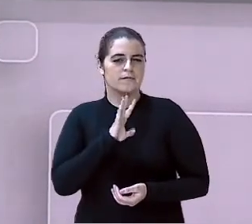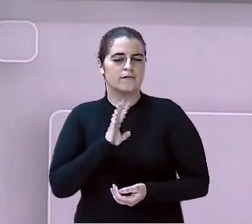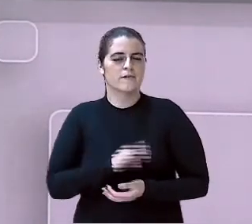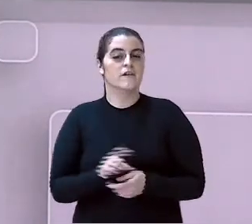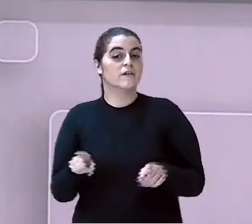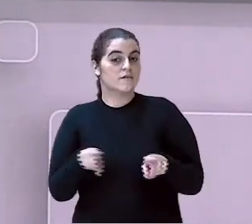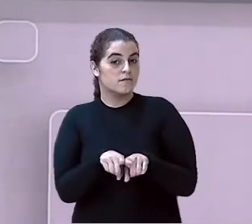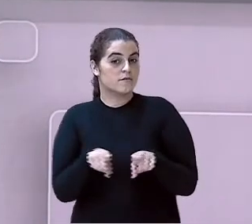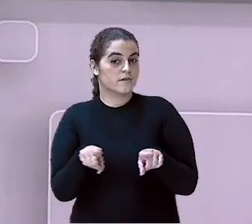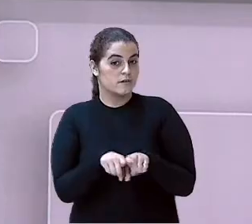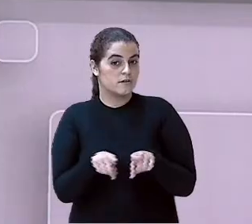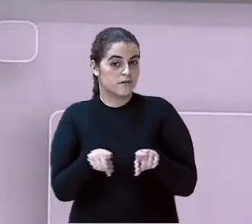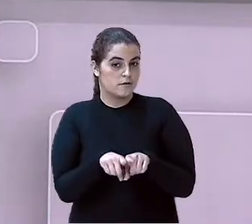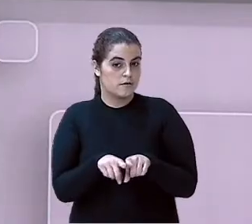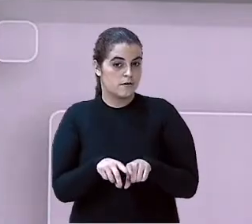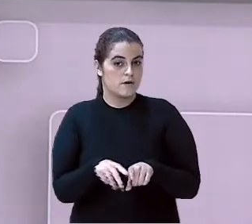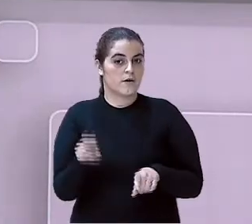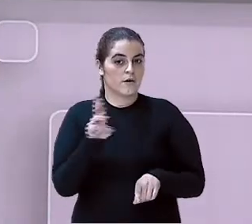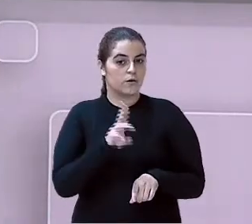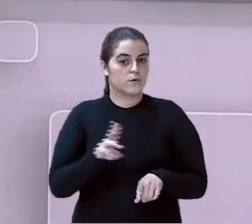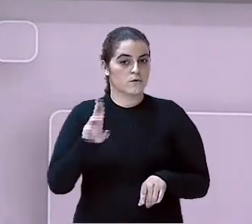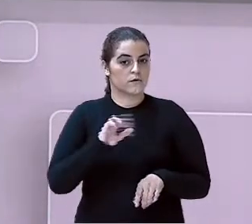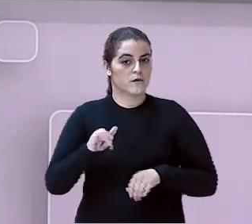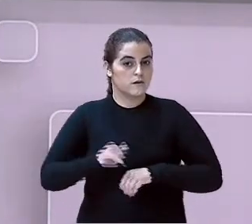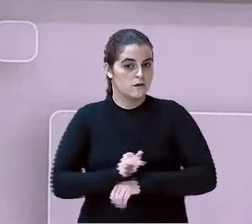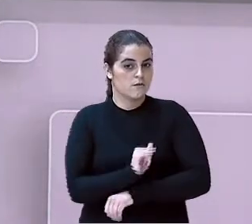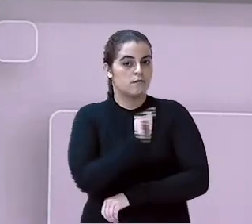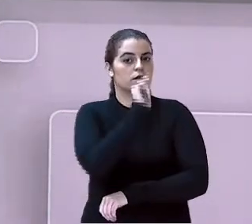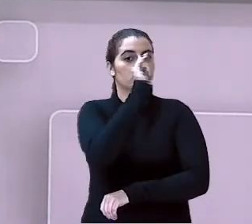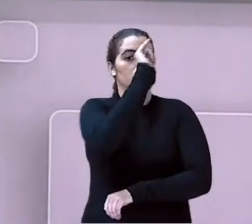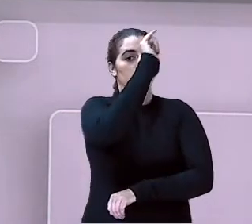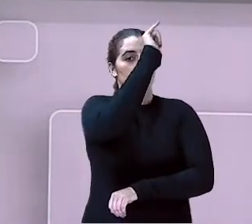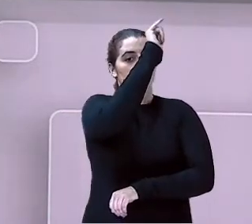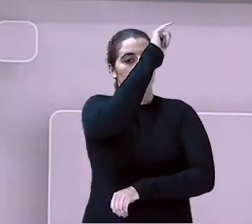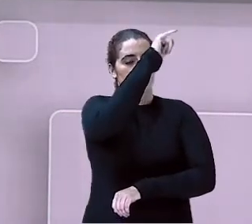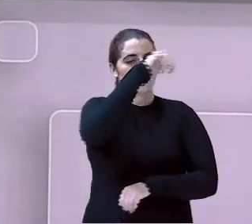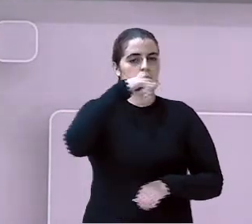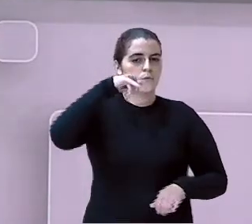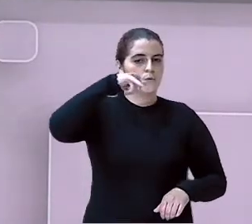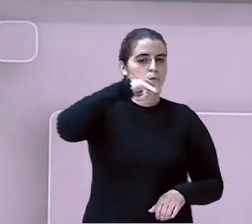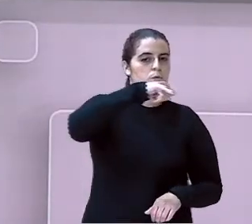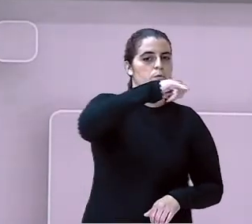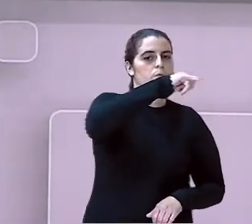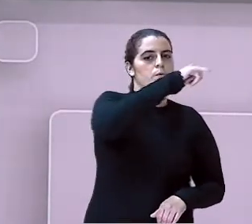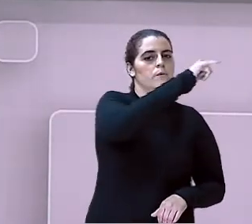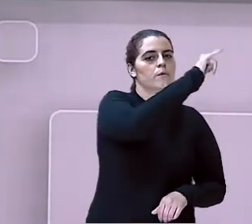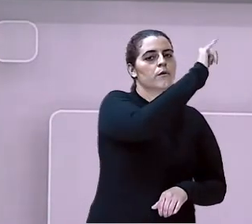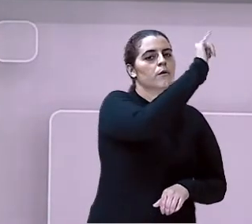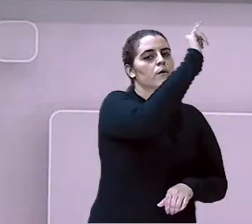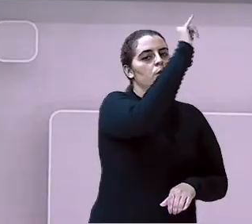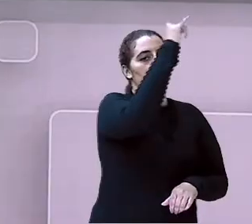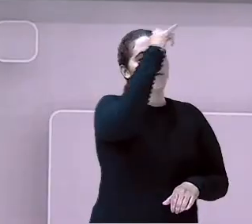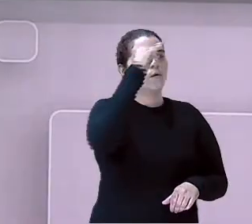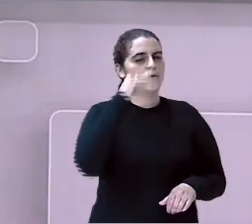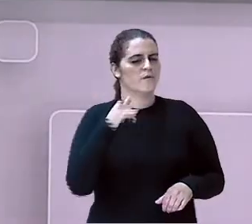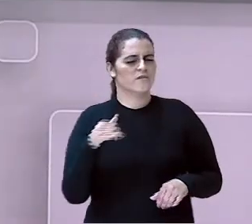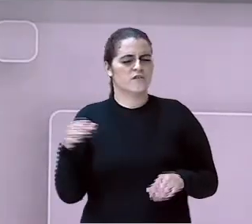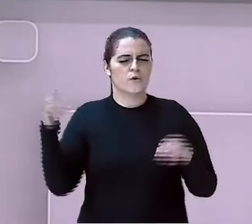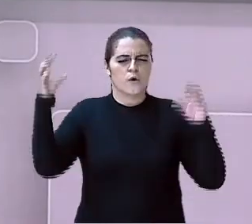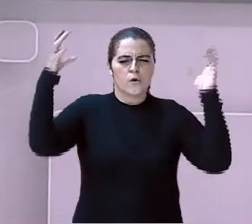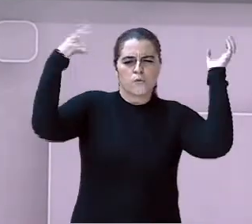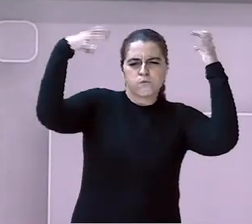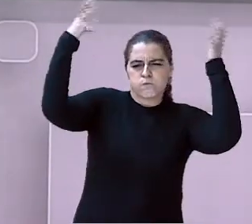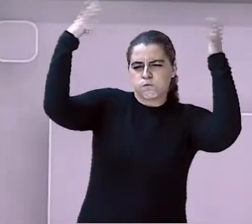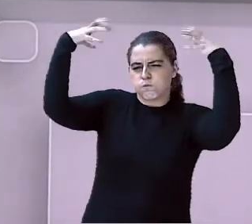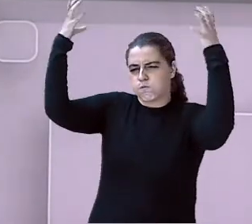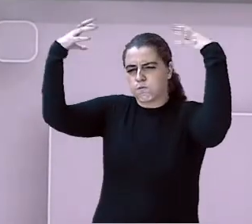E também o radar ele é usado em aviões, não é mesmo? O avião está lá no céu, fica tudo, às vezes está uma chuva,